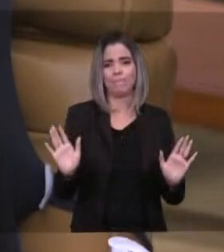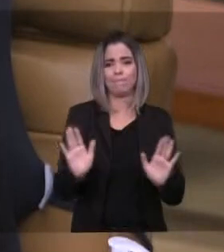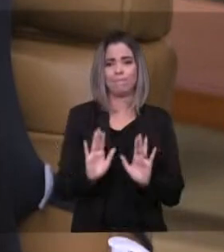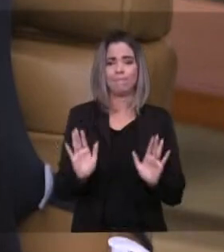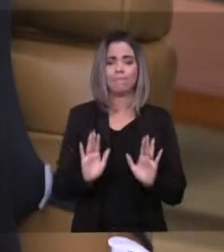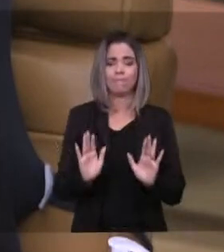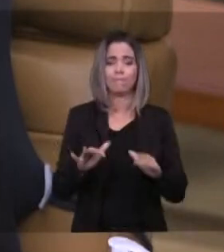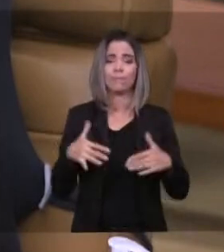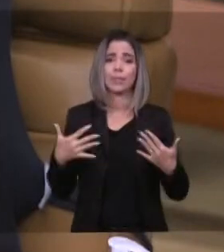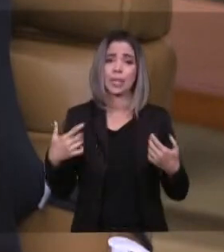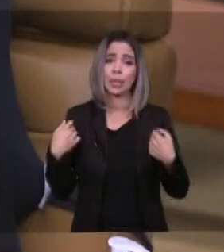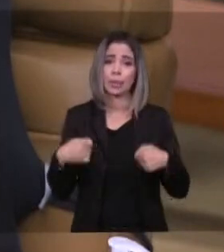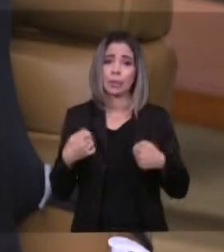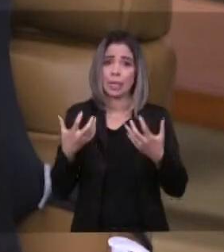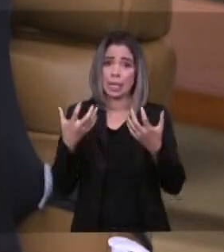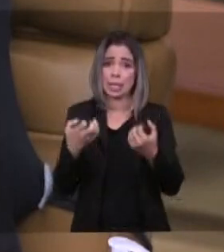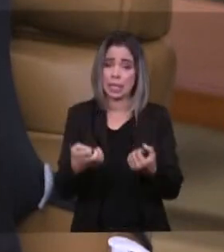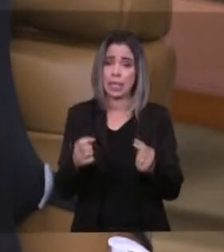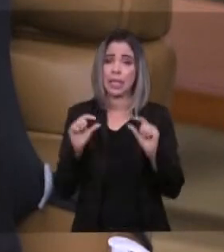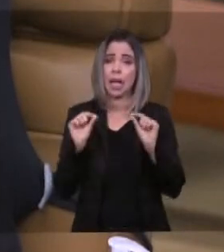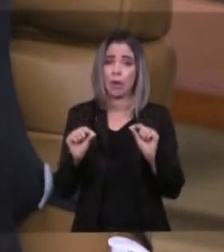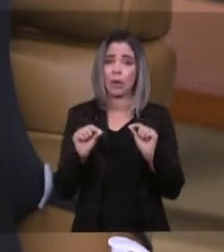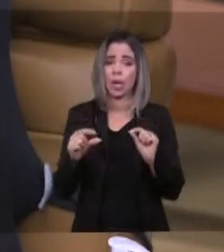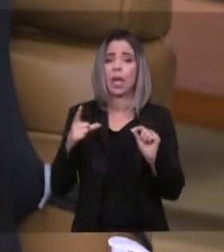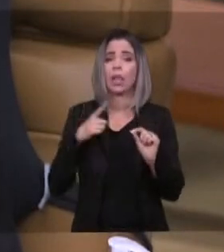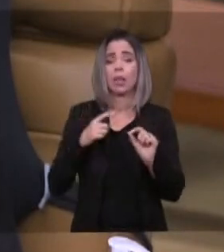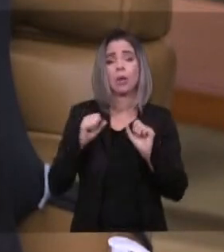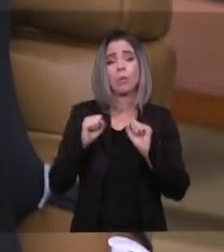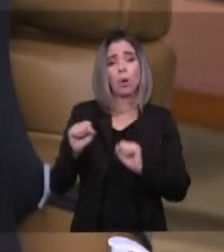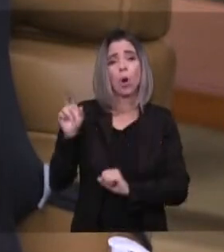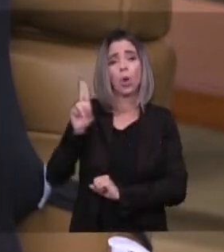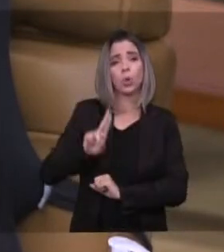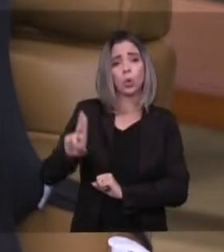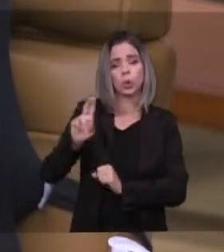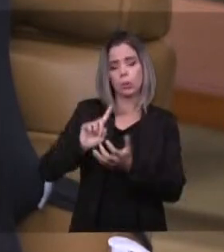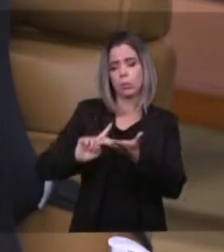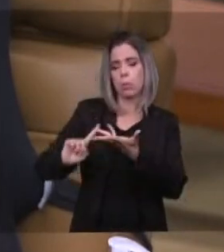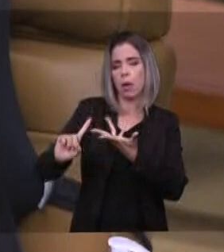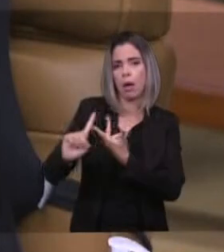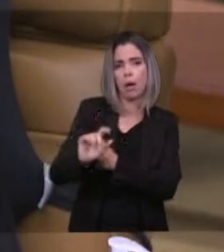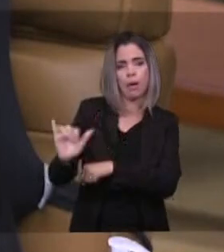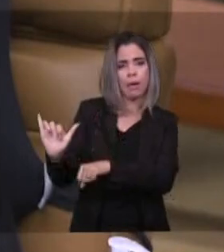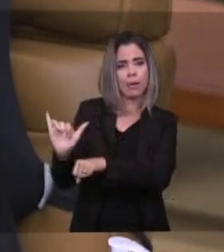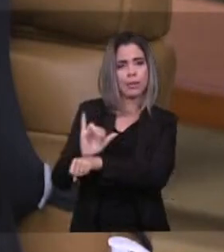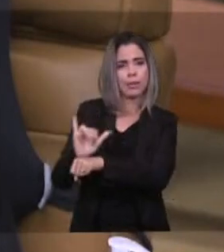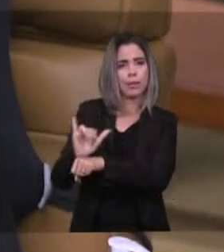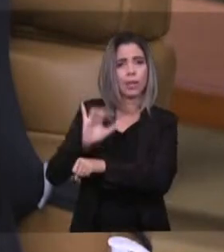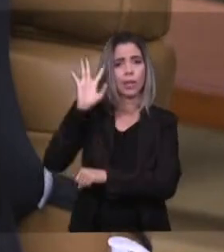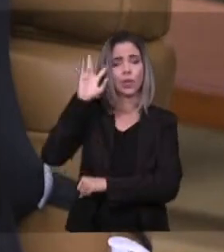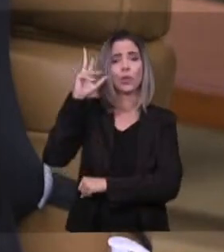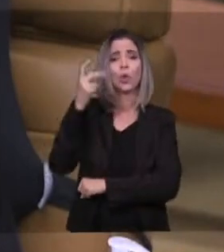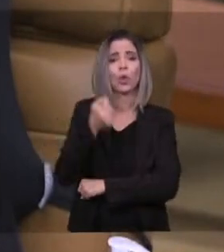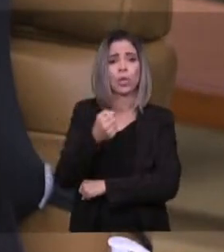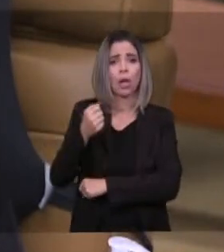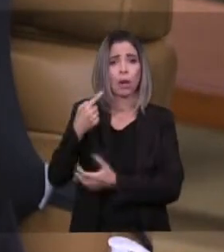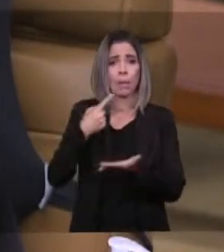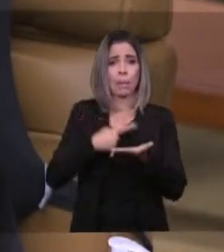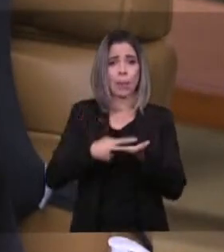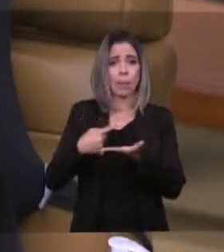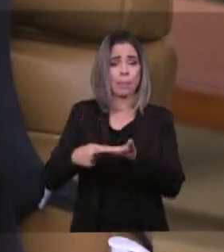Há que se reconhecer, contudo, a plena possibilidade da utilização dos meios alternativos de solução